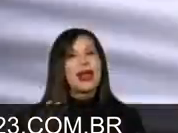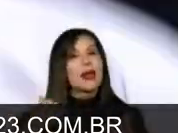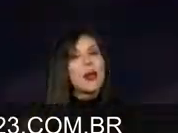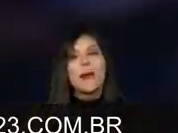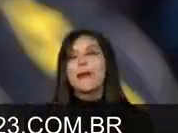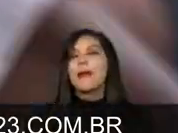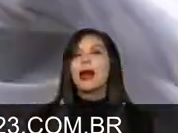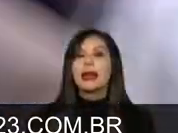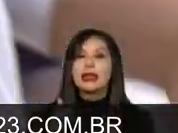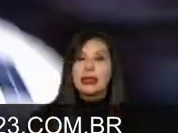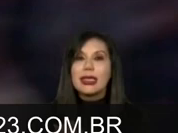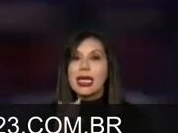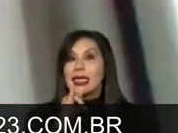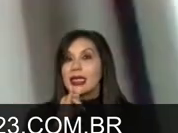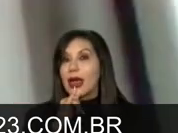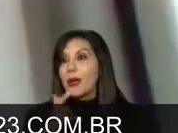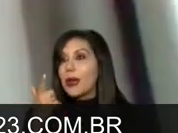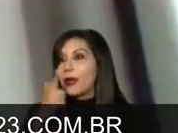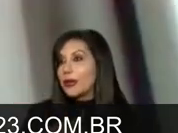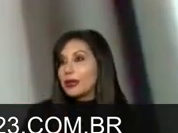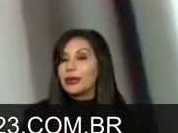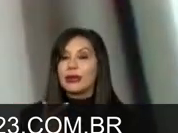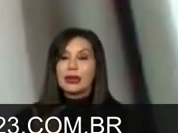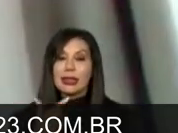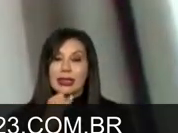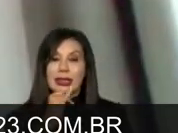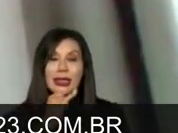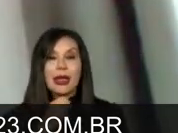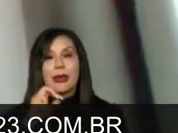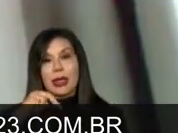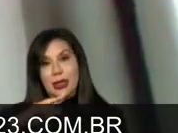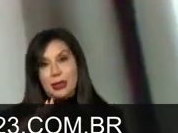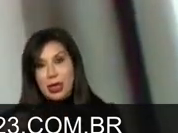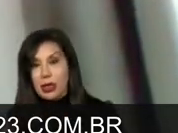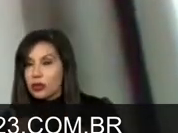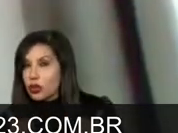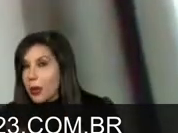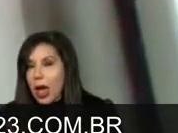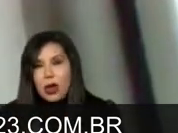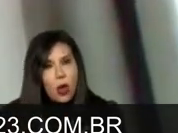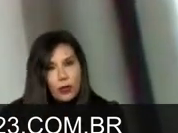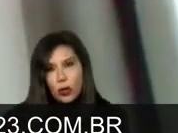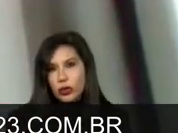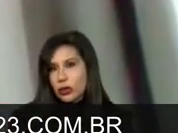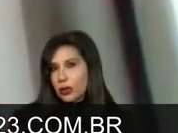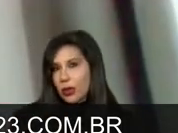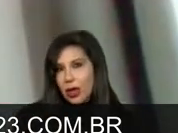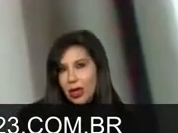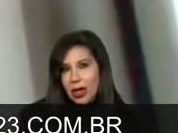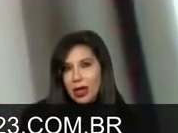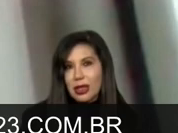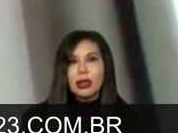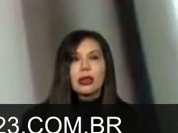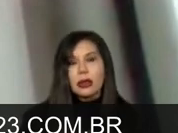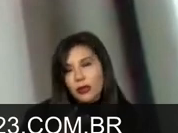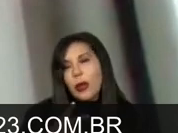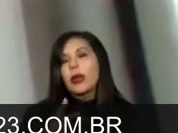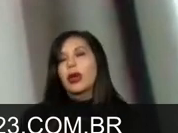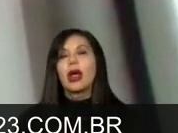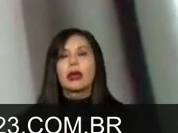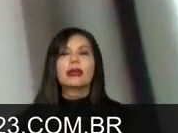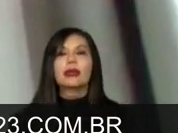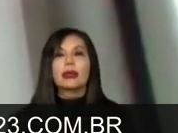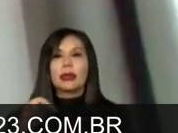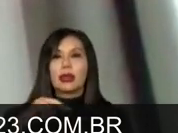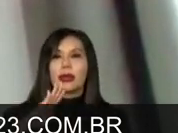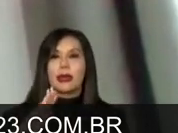eu posso ser. Se o melhor que eu posso ser vai ser 20 dias aqui na NBA, cara, eu quero continuar sendo e vou ficar correndo atrás disso, ficar 20 dias na